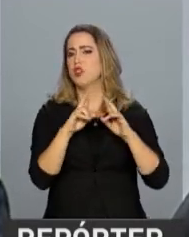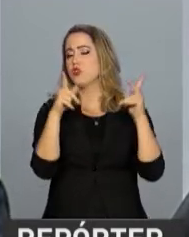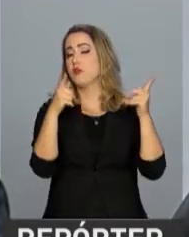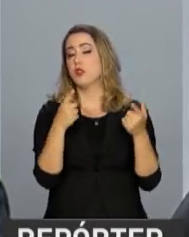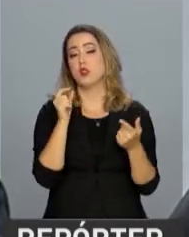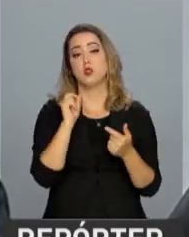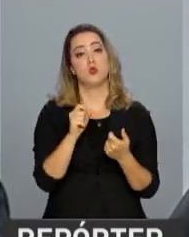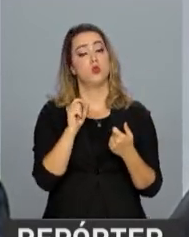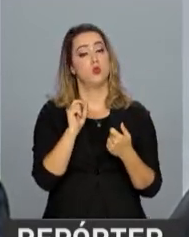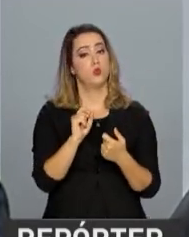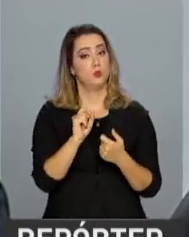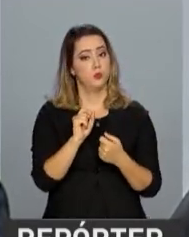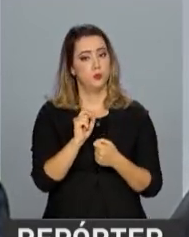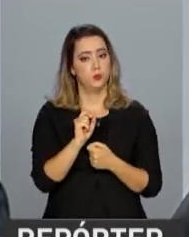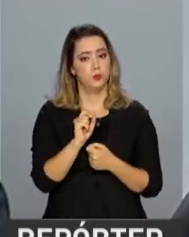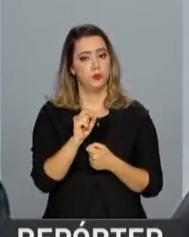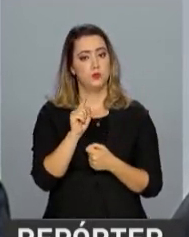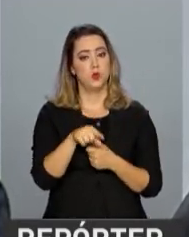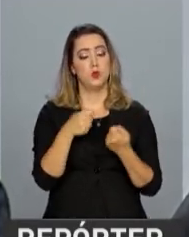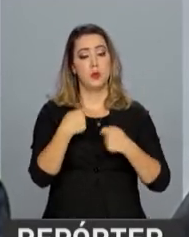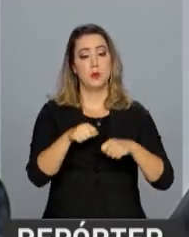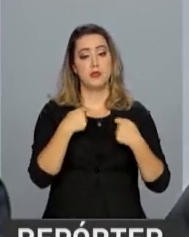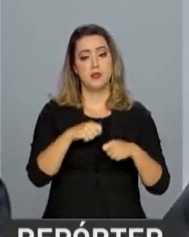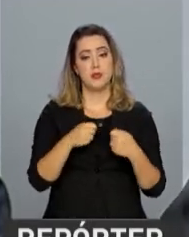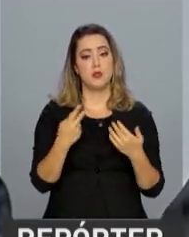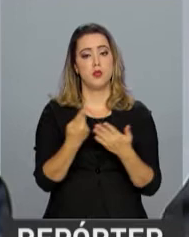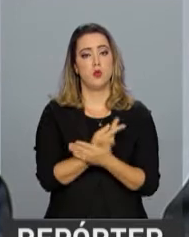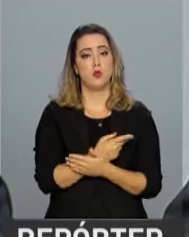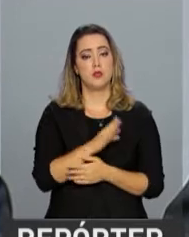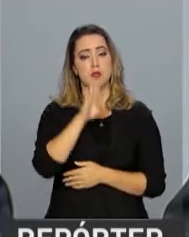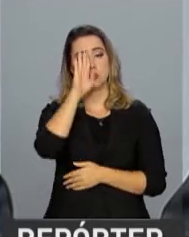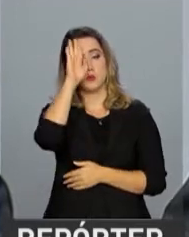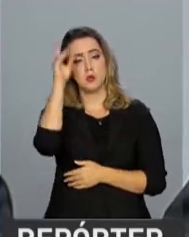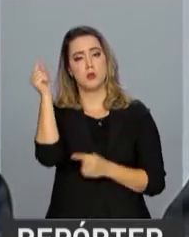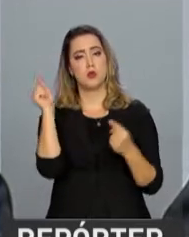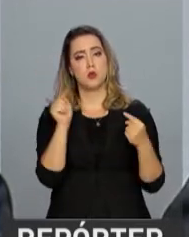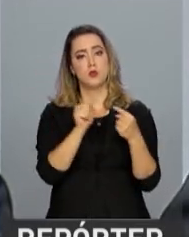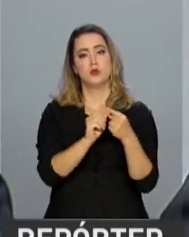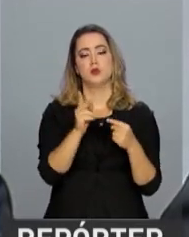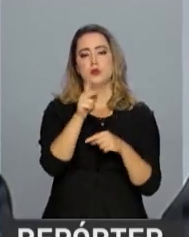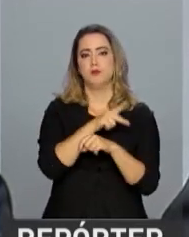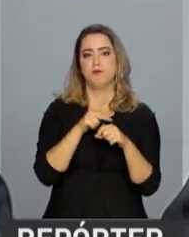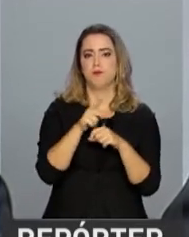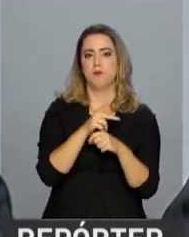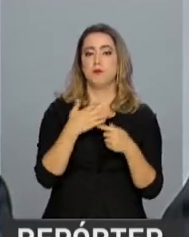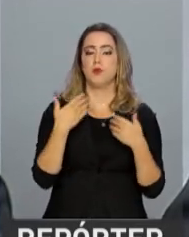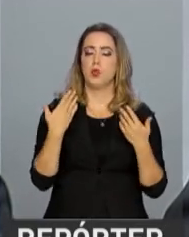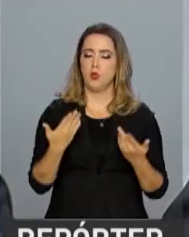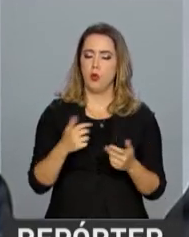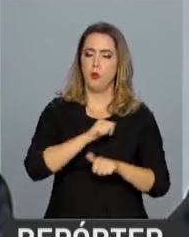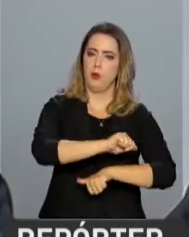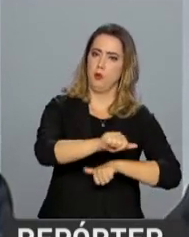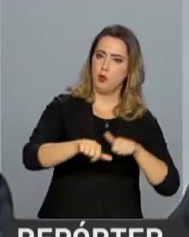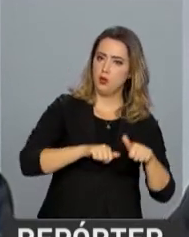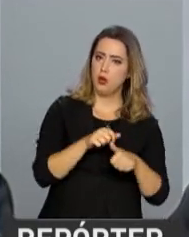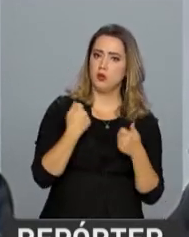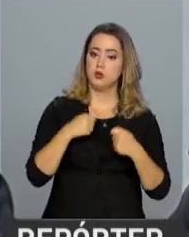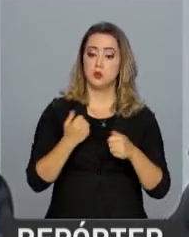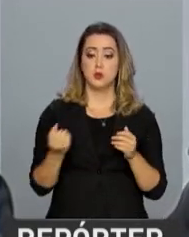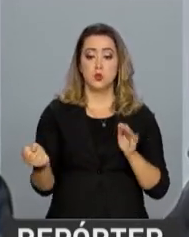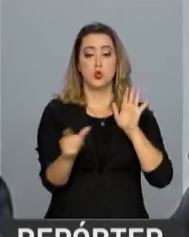daquilo que é deveriam ser as prioridades do país para alterar isso nós teremos que enfrentar reformas